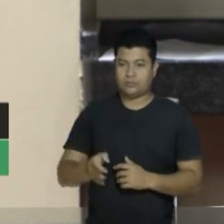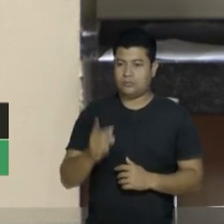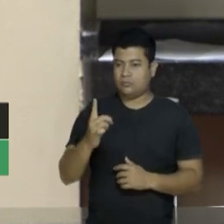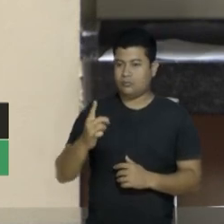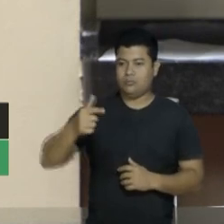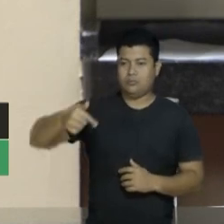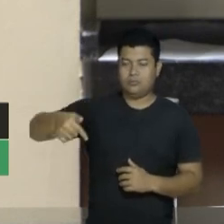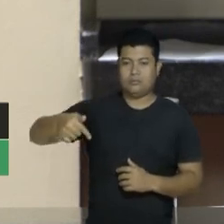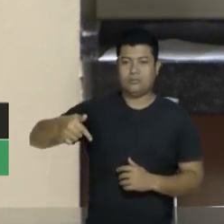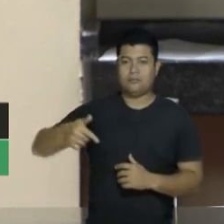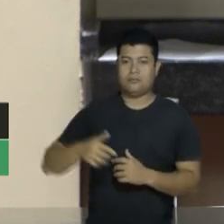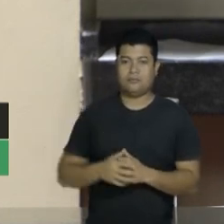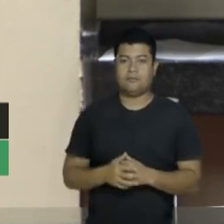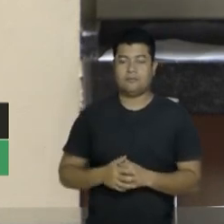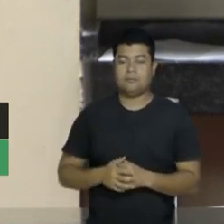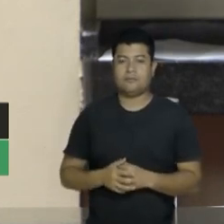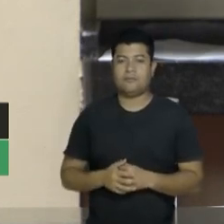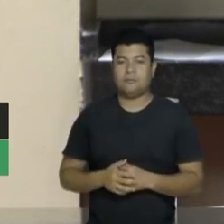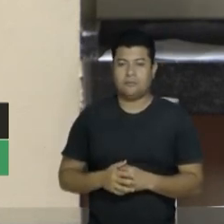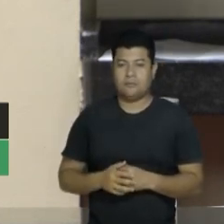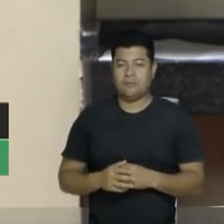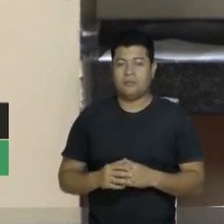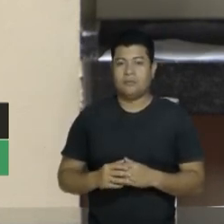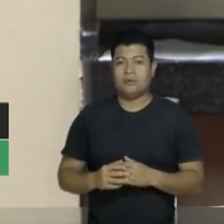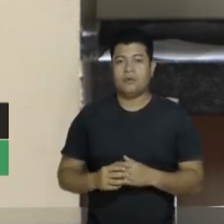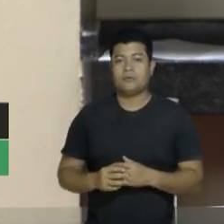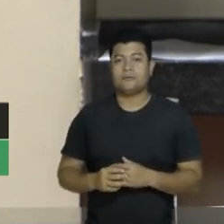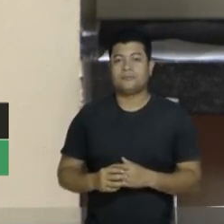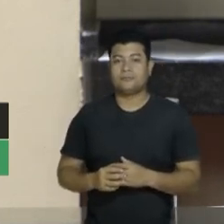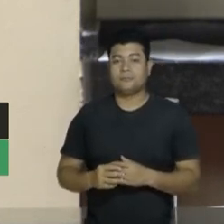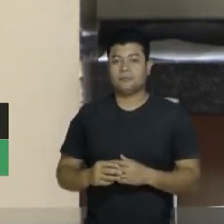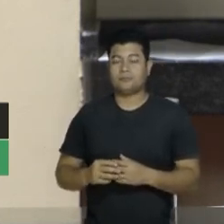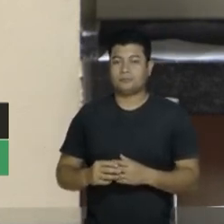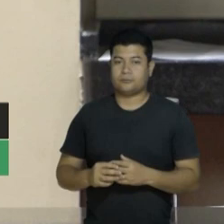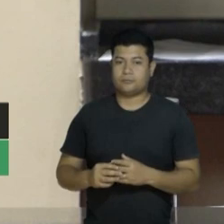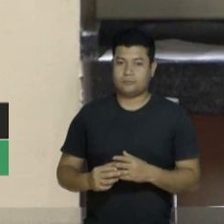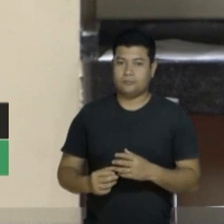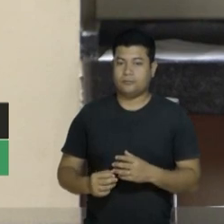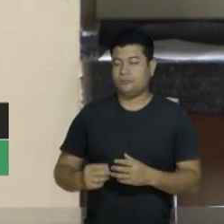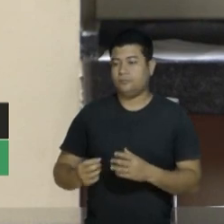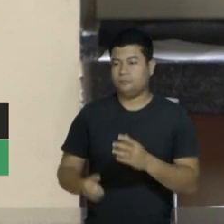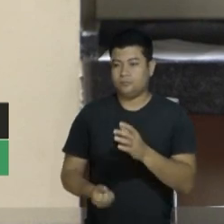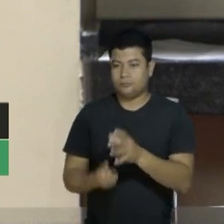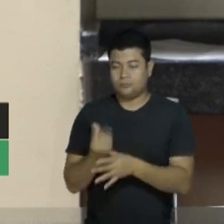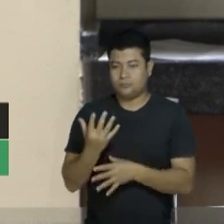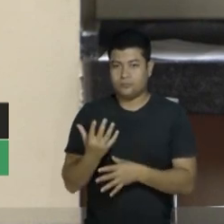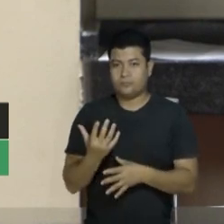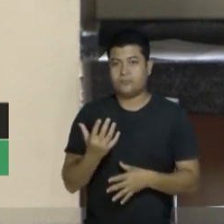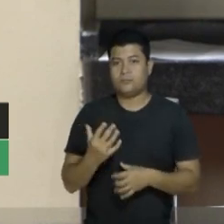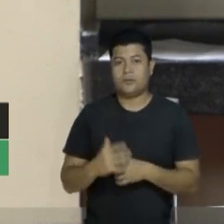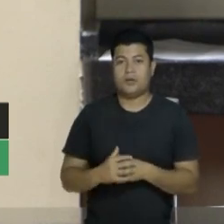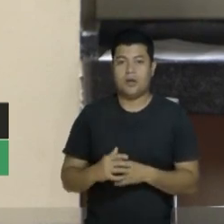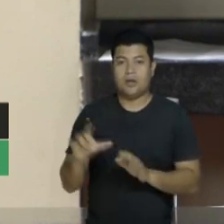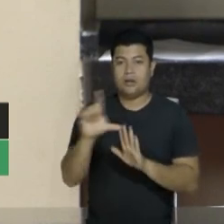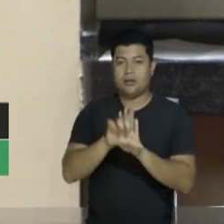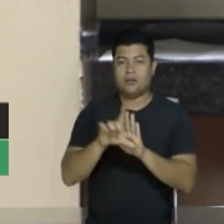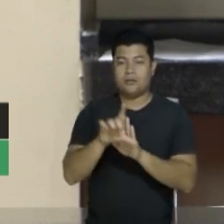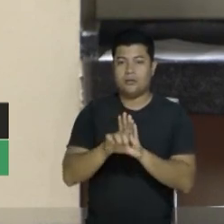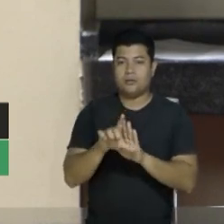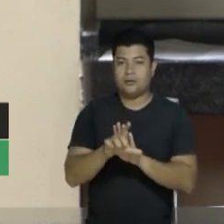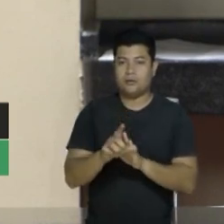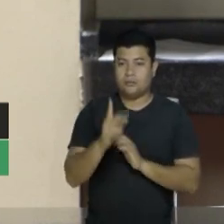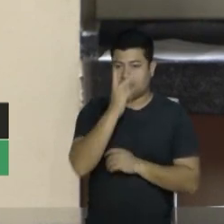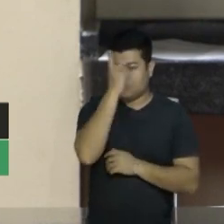17.292/2017, que consolida a legislação que dispõe sobre os direitos das pessoas